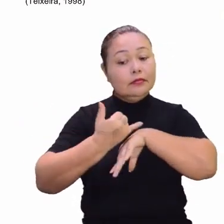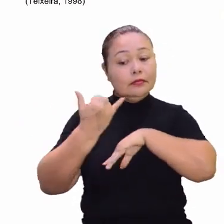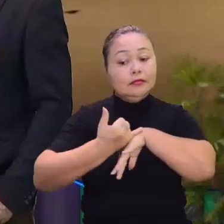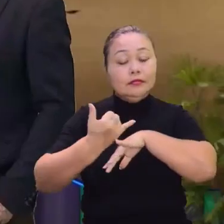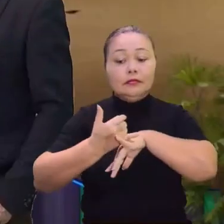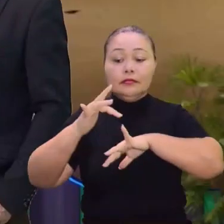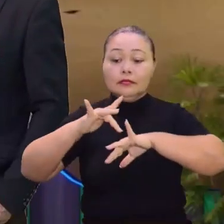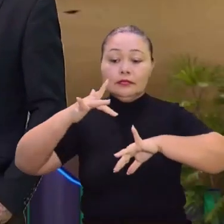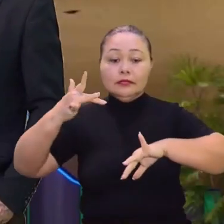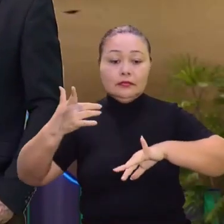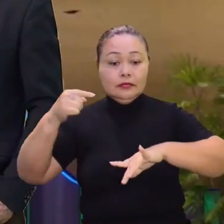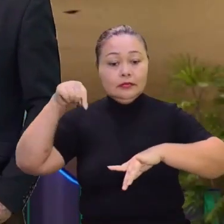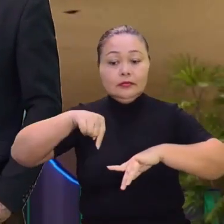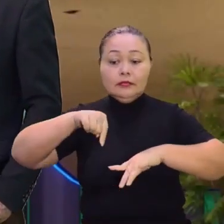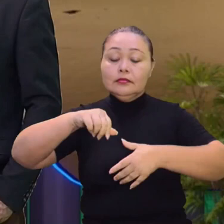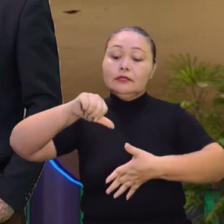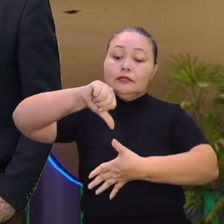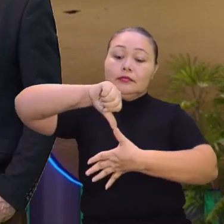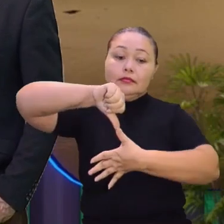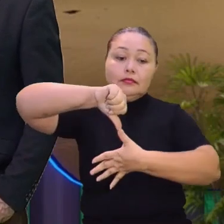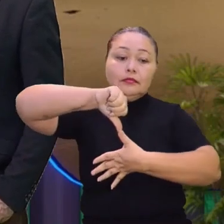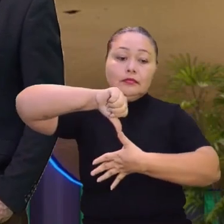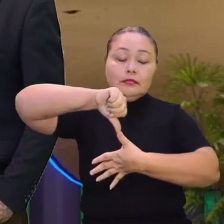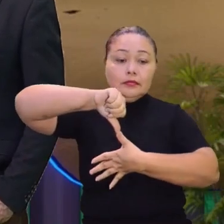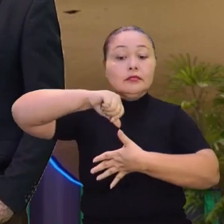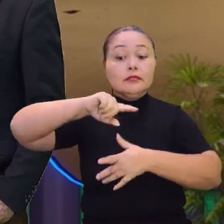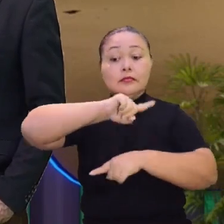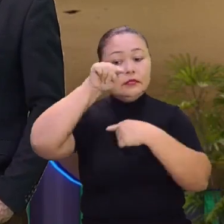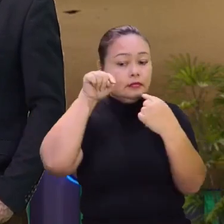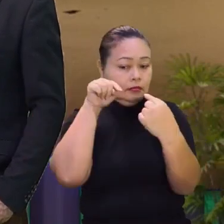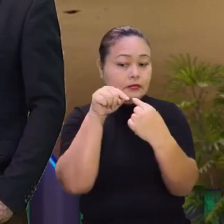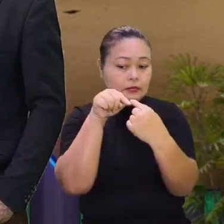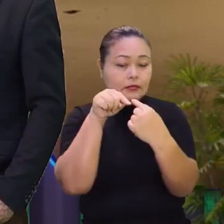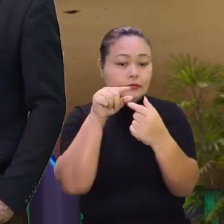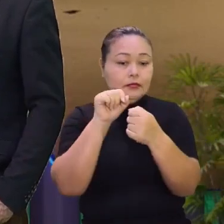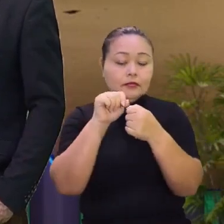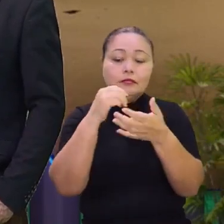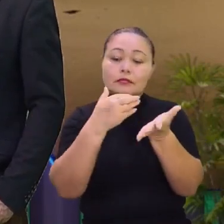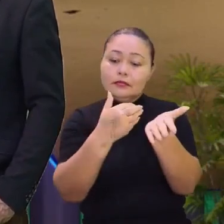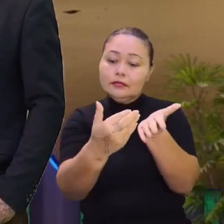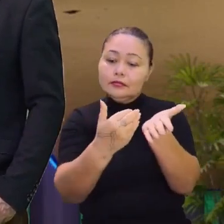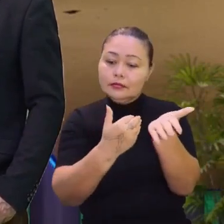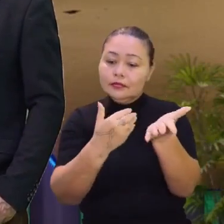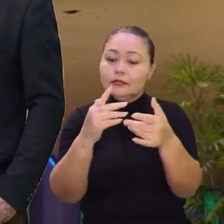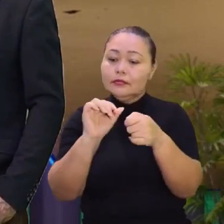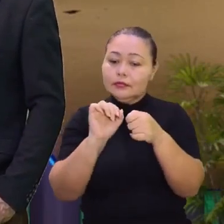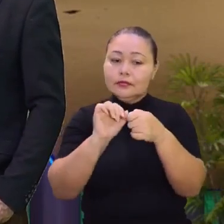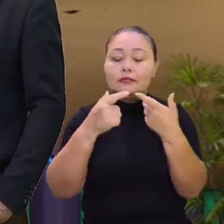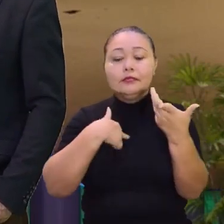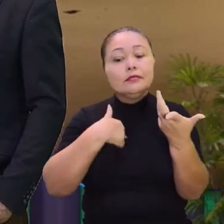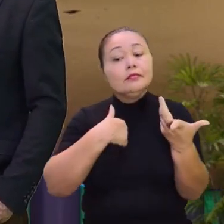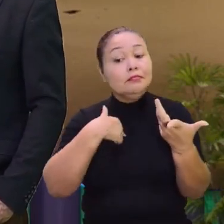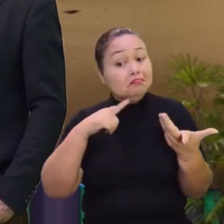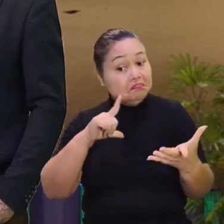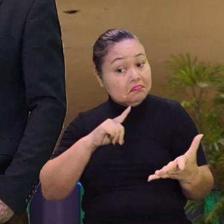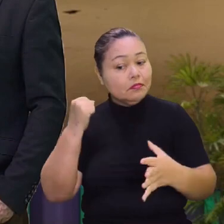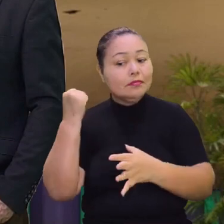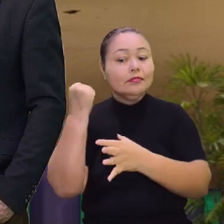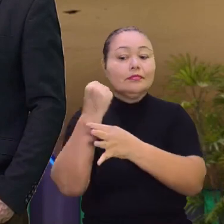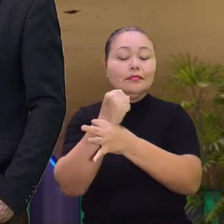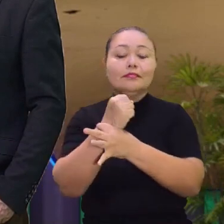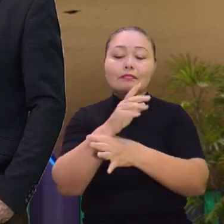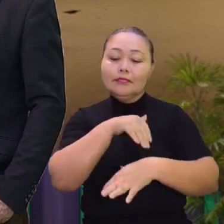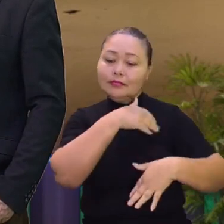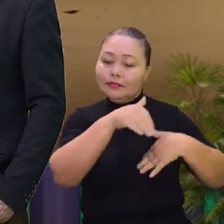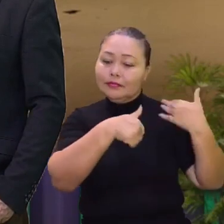Os metais preciosos aqui da América, que era um dos objetivos lá do Pacto Colonial, garantir o enriquecimento e tal, mas não deu